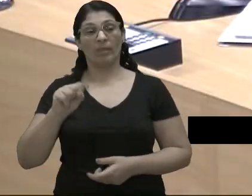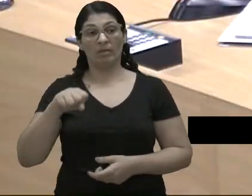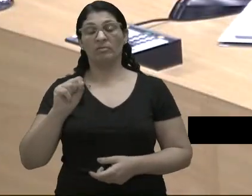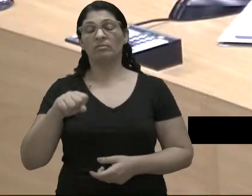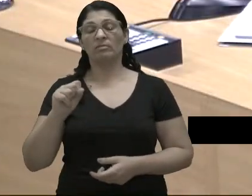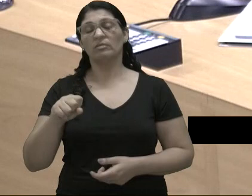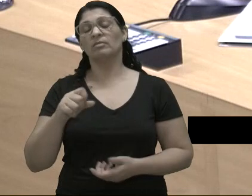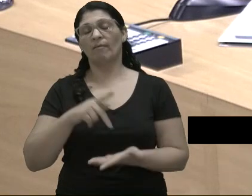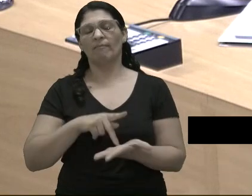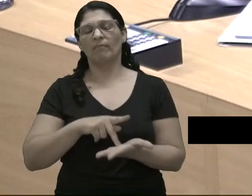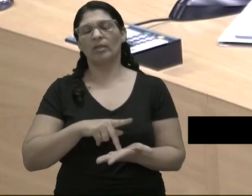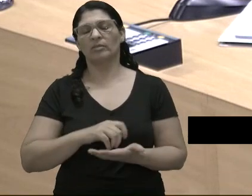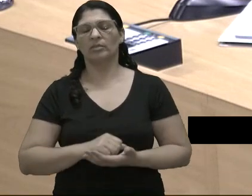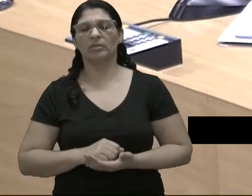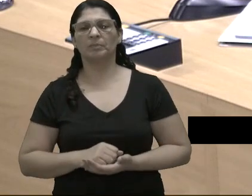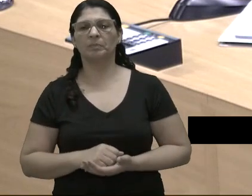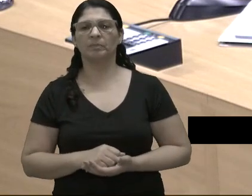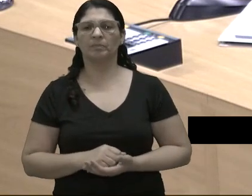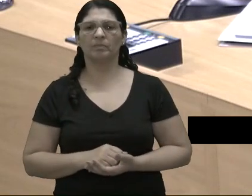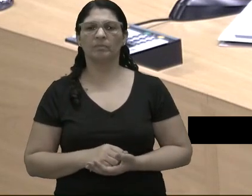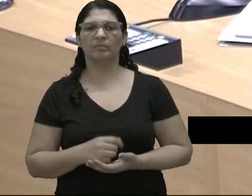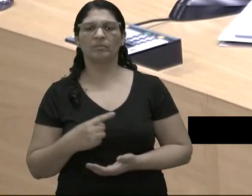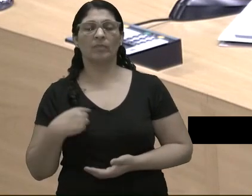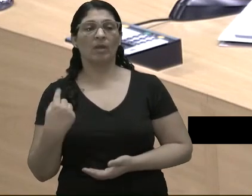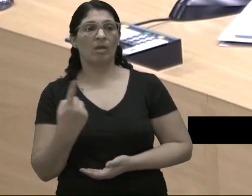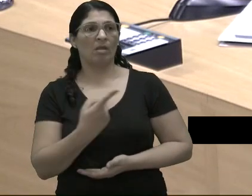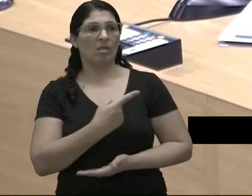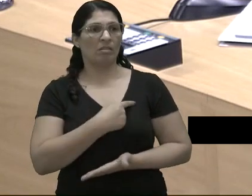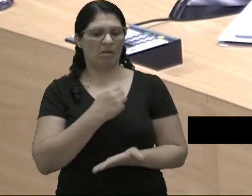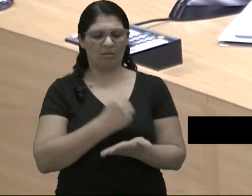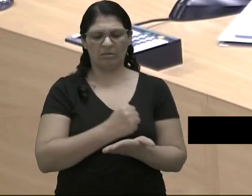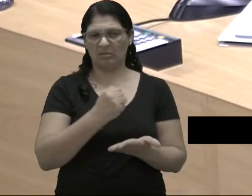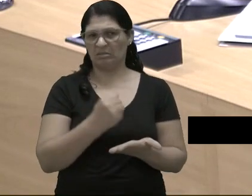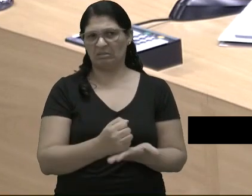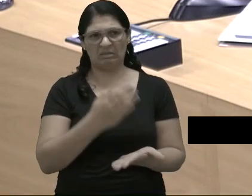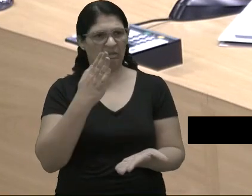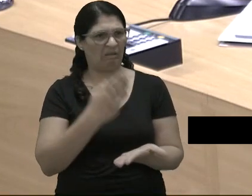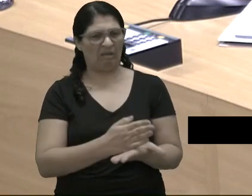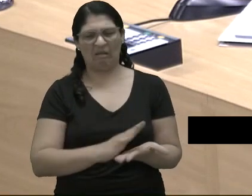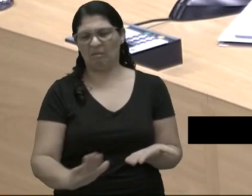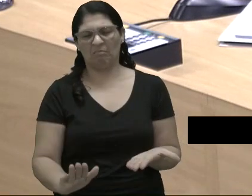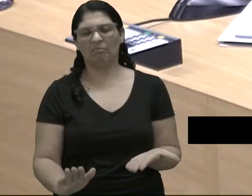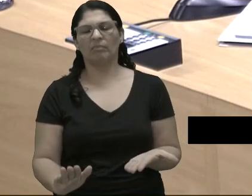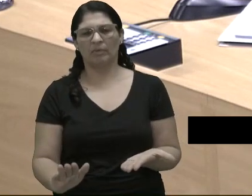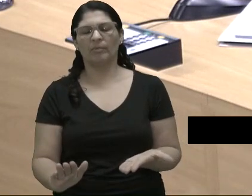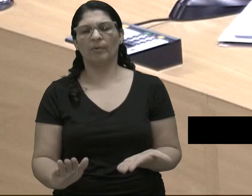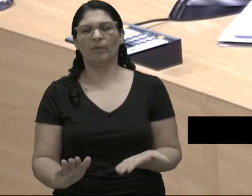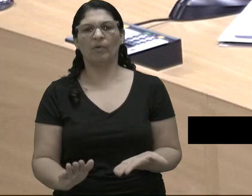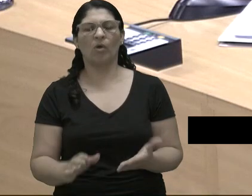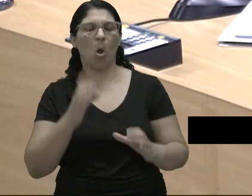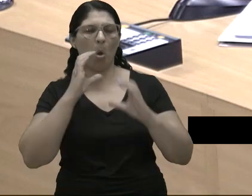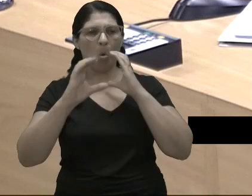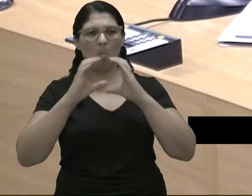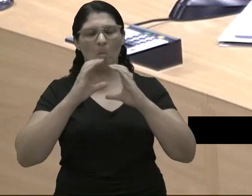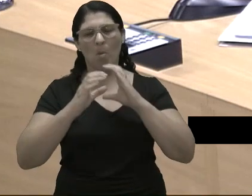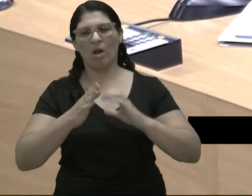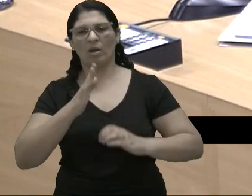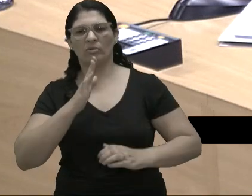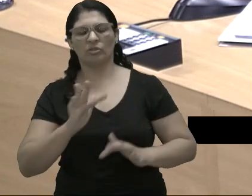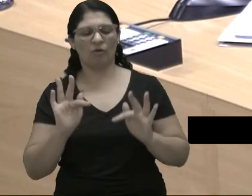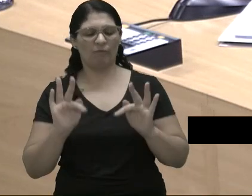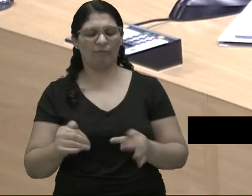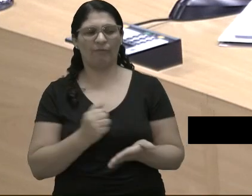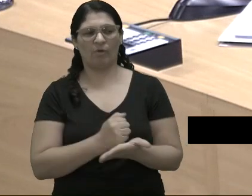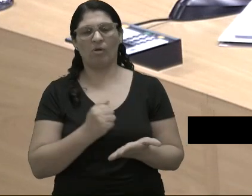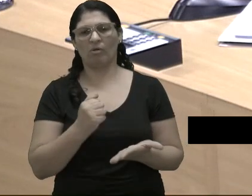sim. A gente fez o distrato, né? Comunicamos o distrato à empresa. Os